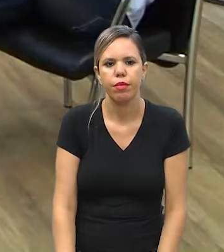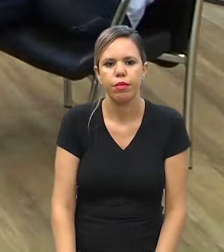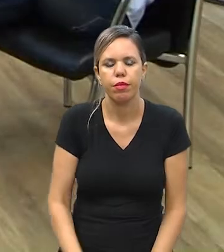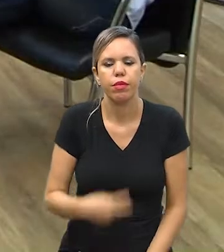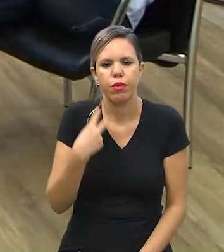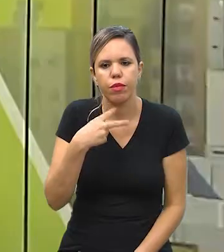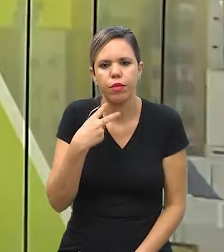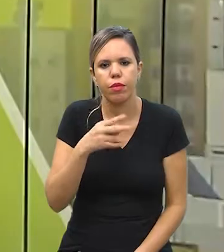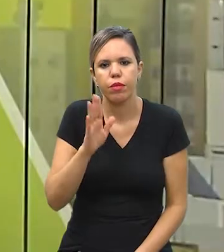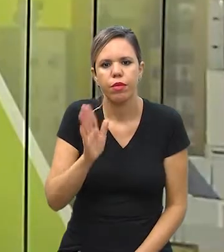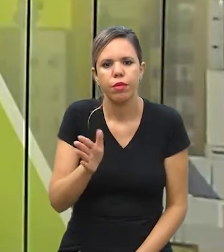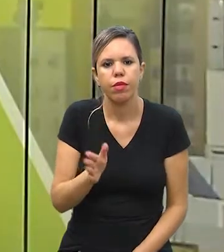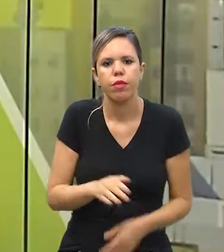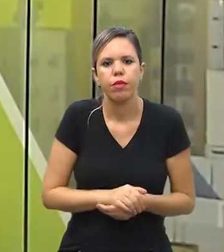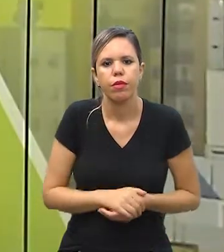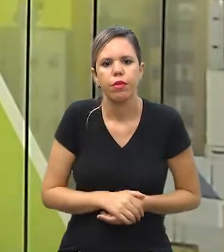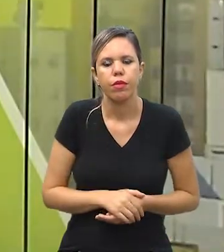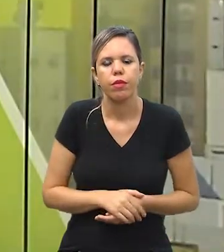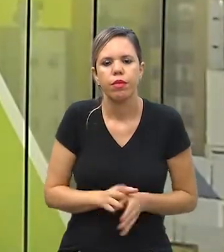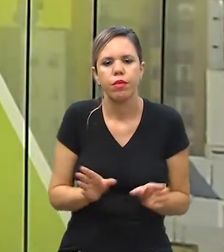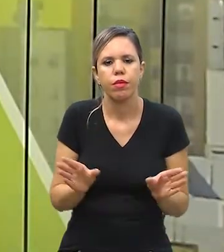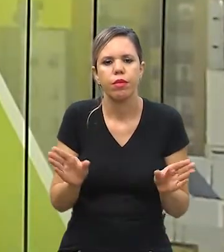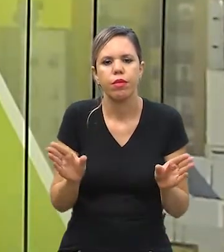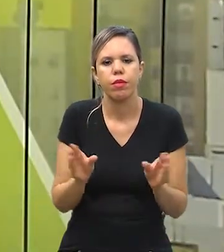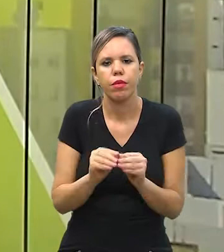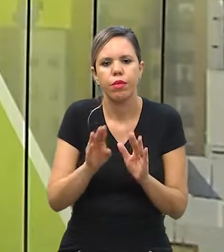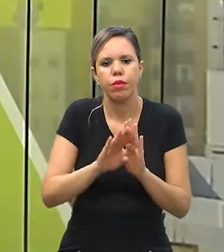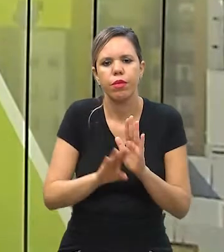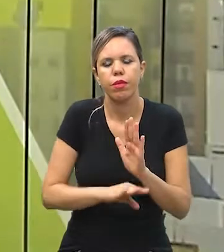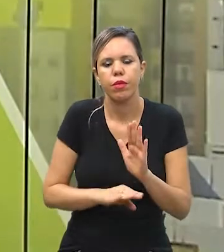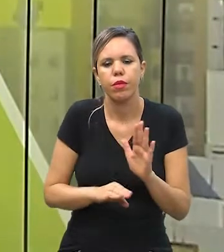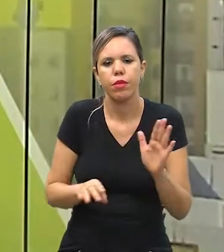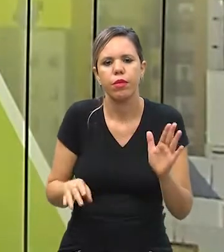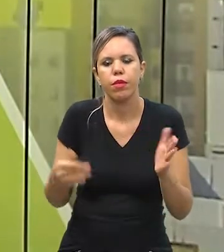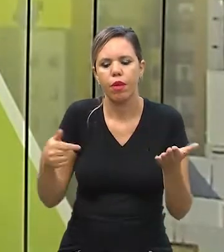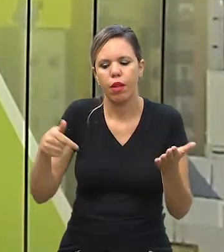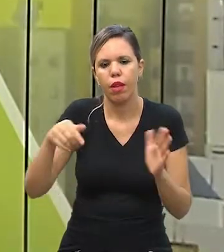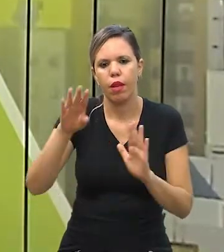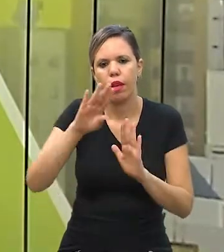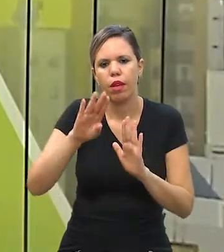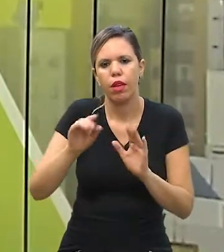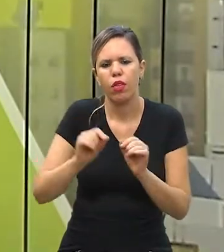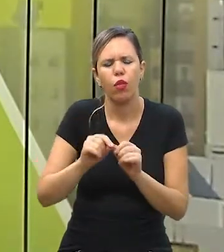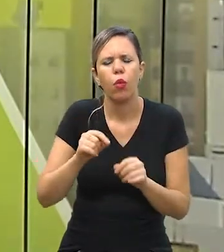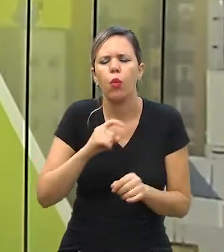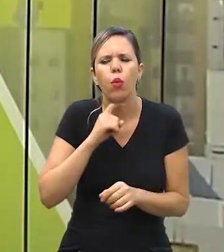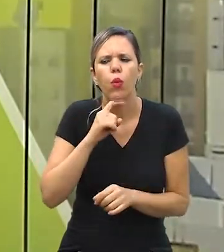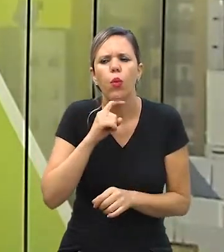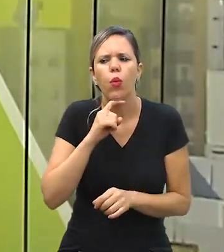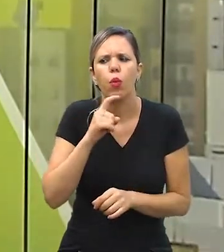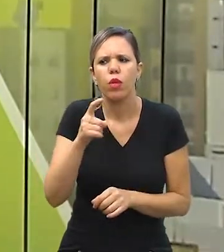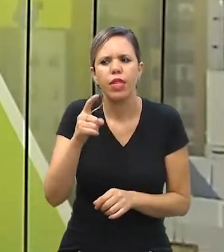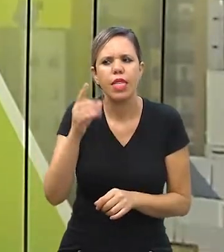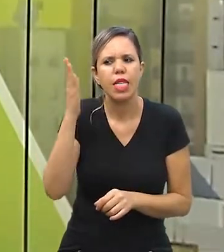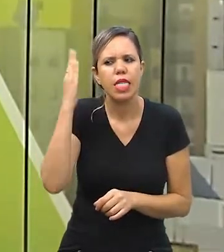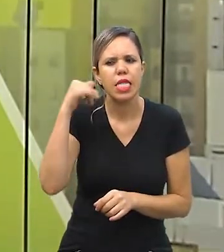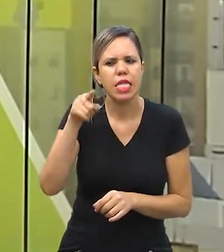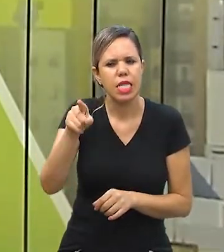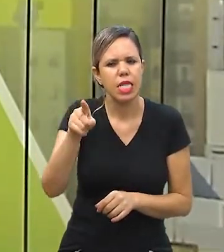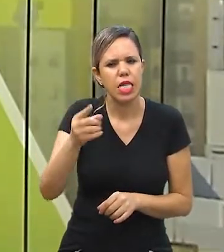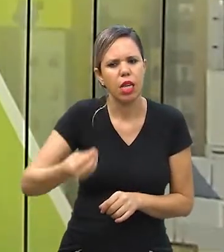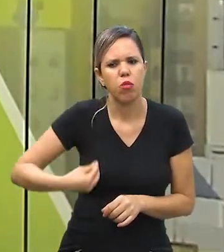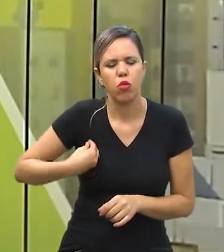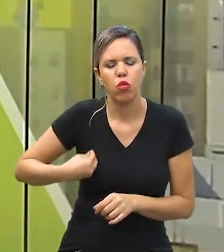Vereador, nós já estamos se encaminhando para o final do programa, só que nós temos um quadro aqui que chama O Que Ninguém Sabe, que é uma história,